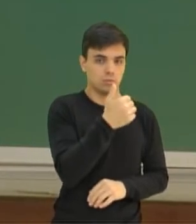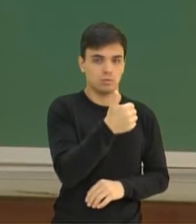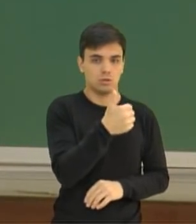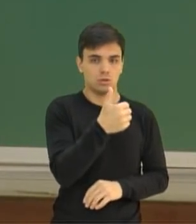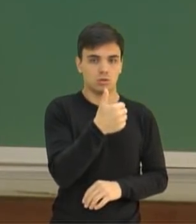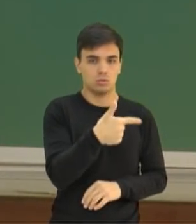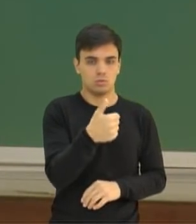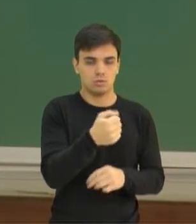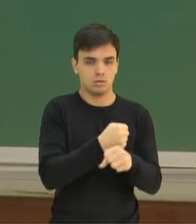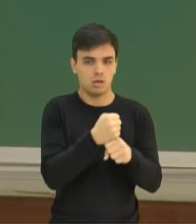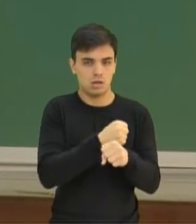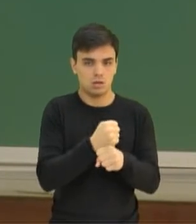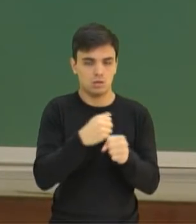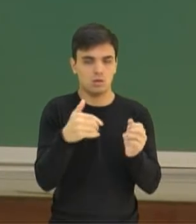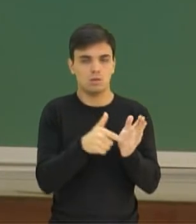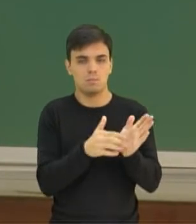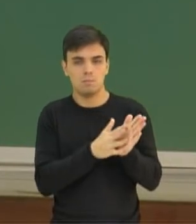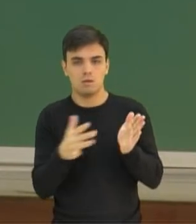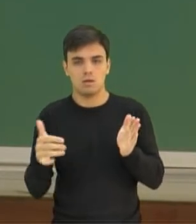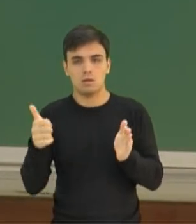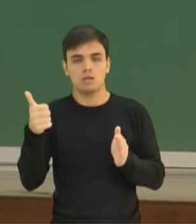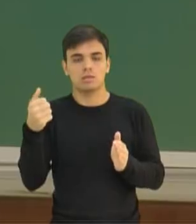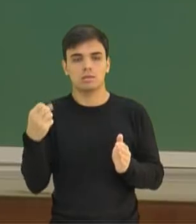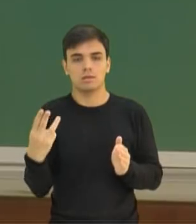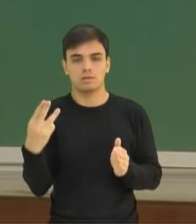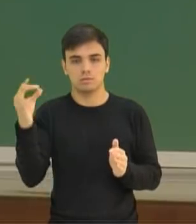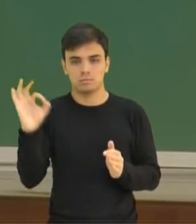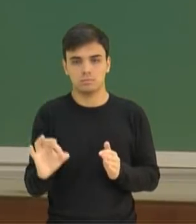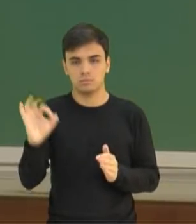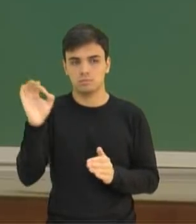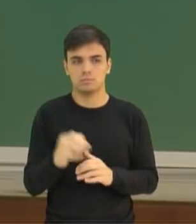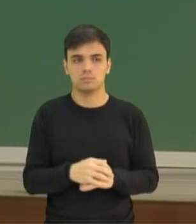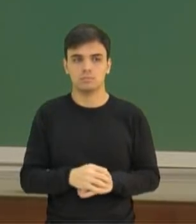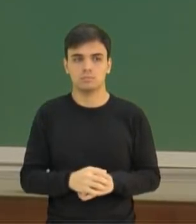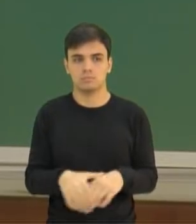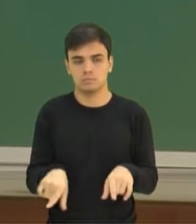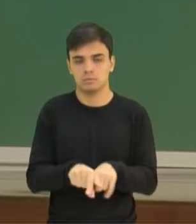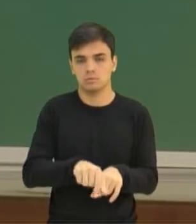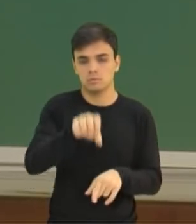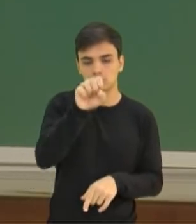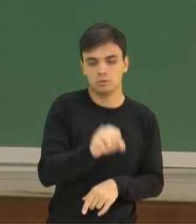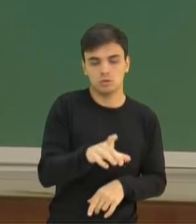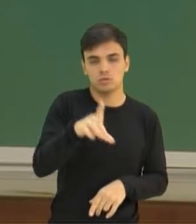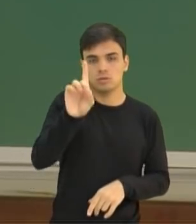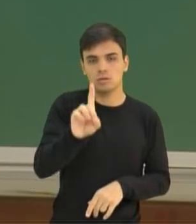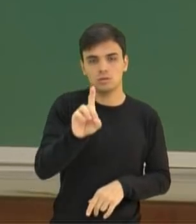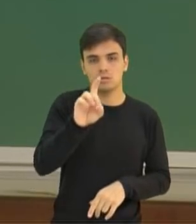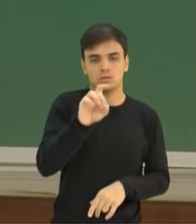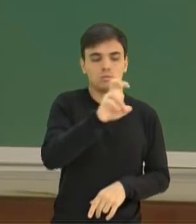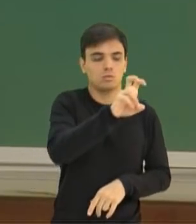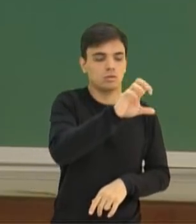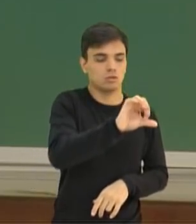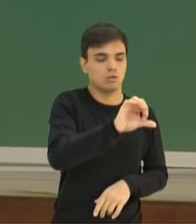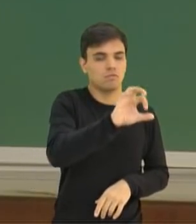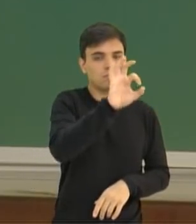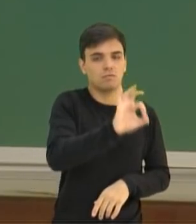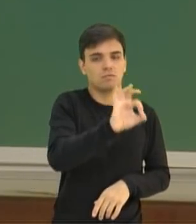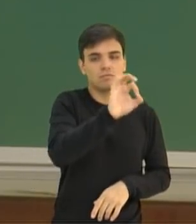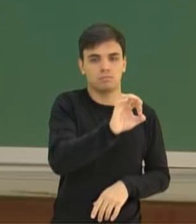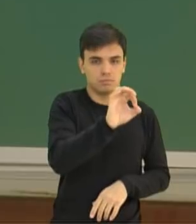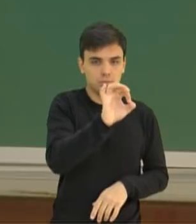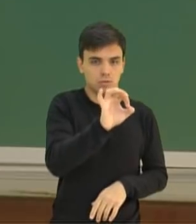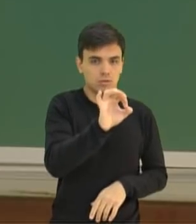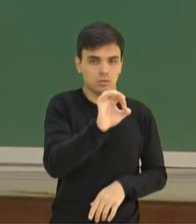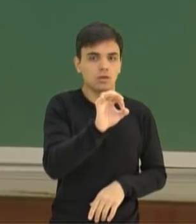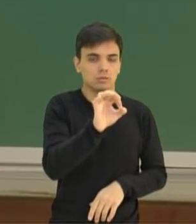13,6%. Claro que eu tenho lá o Sudeste, né? Em 95 era 59,1%, ou seja, a região Sudeste é a